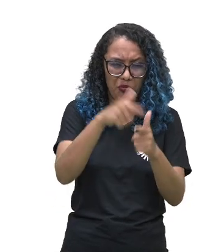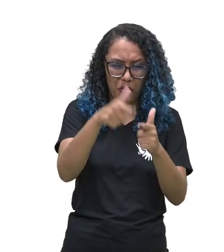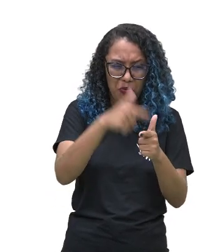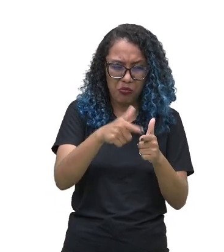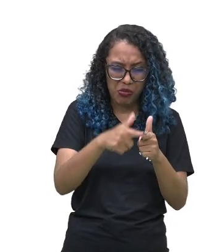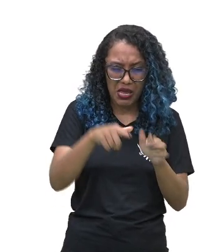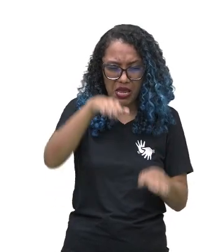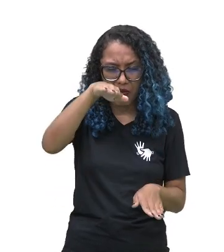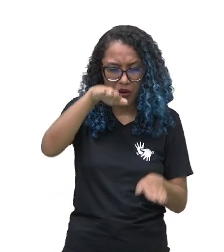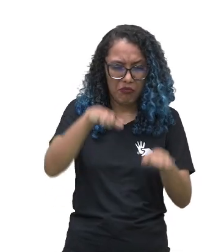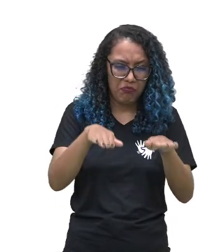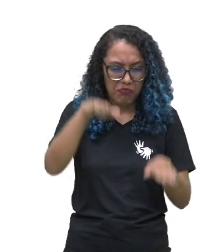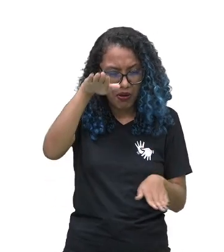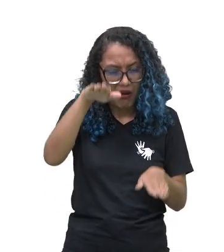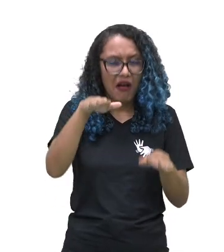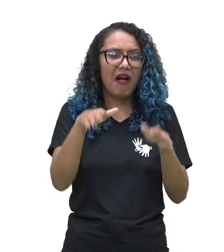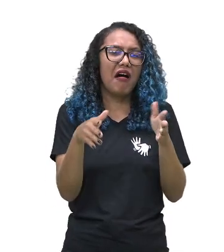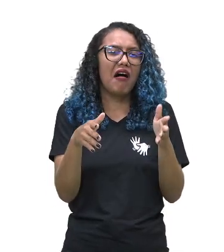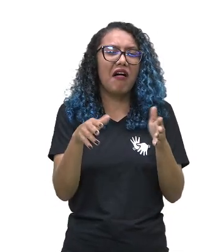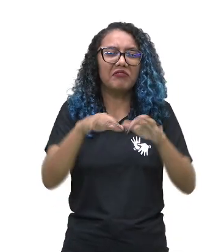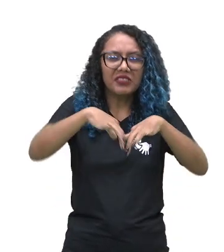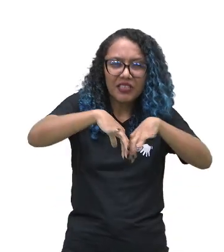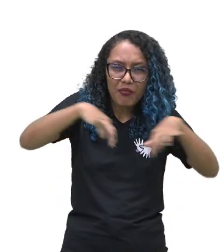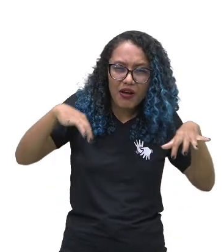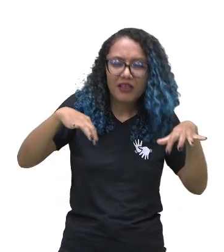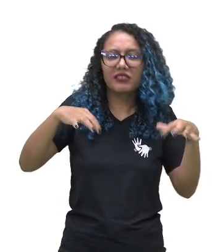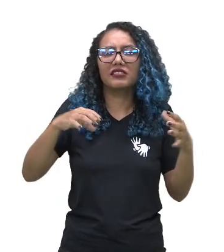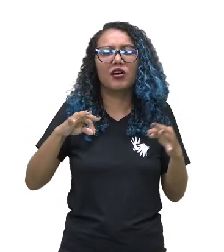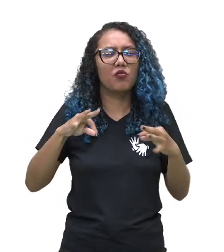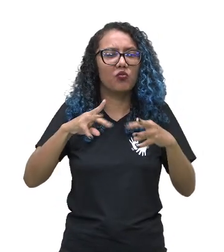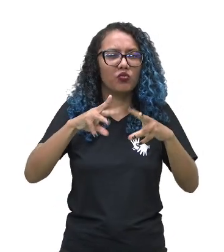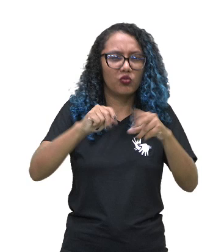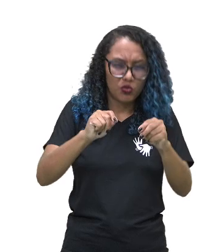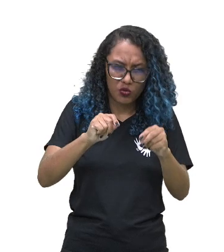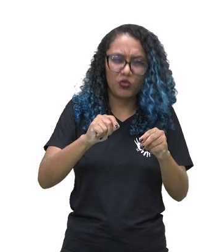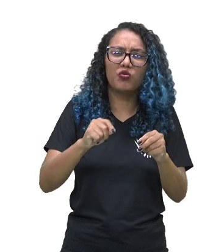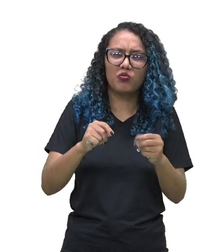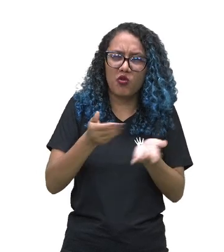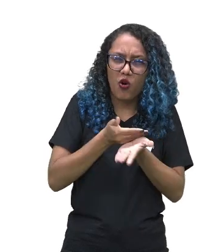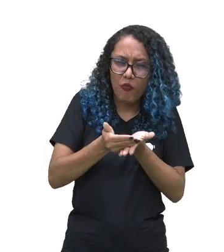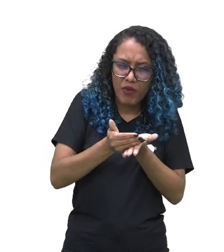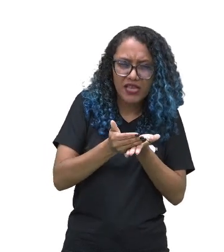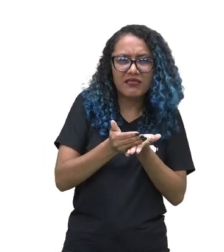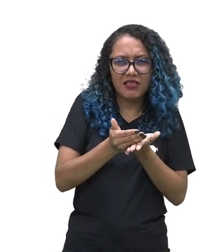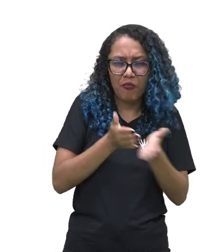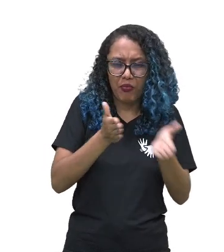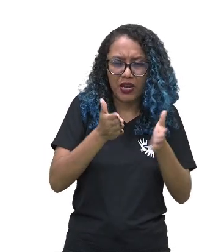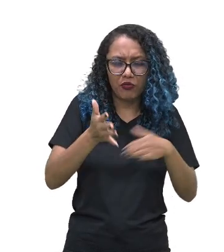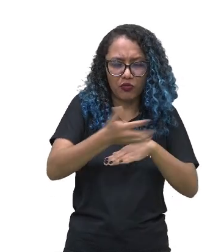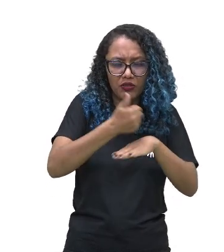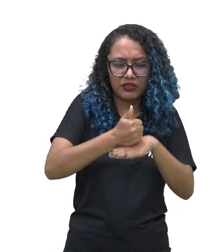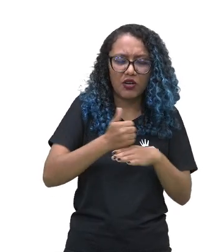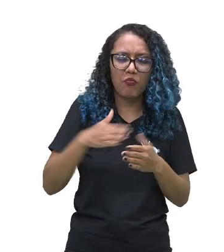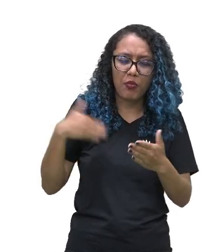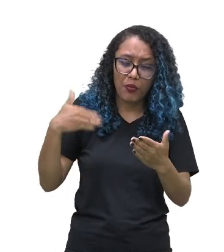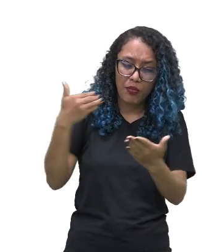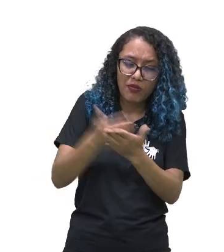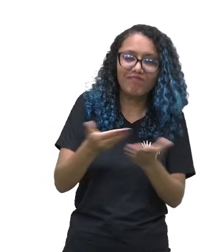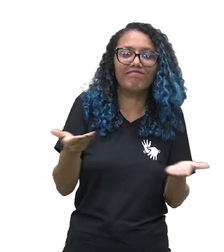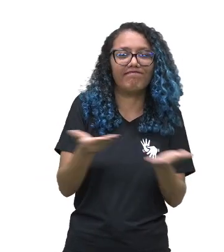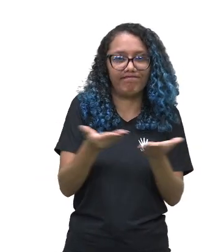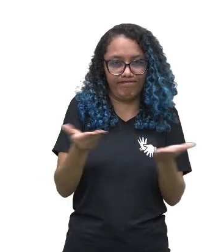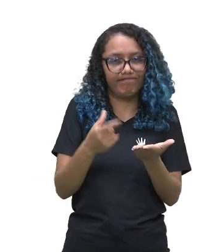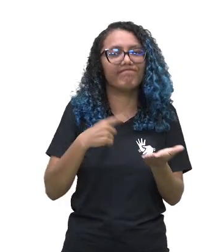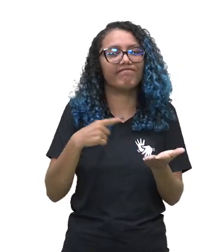essa disparidade que permanece desde a colonização até os dias atuais. A nossa